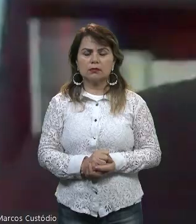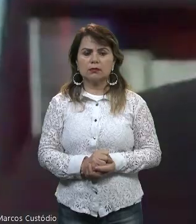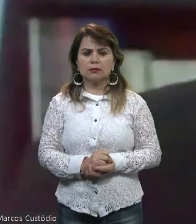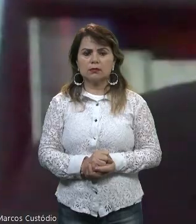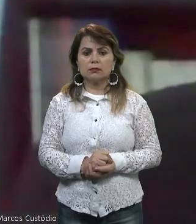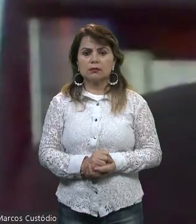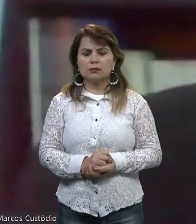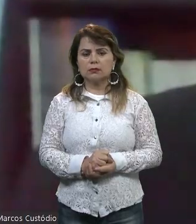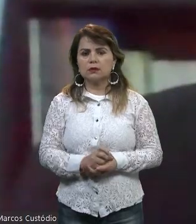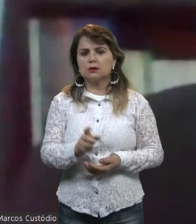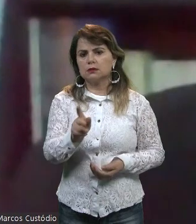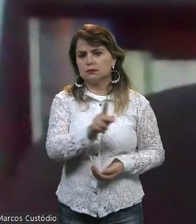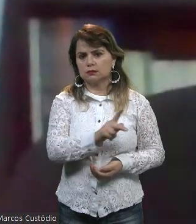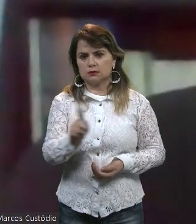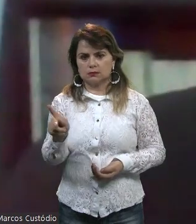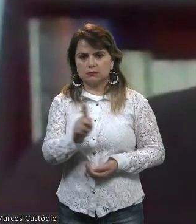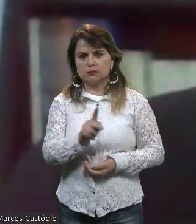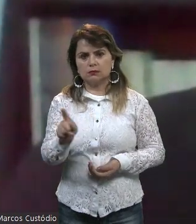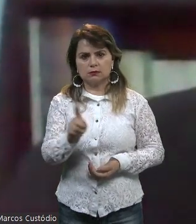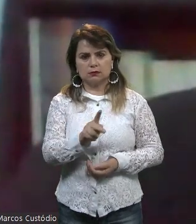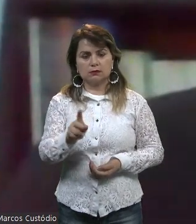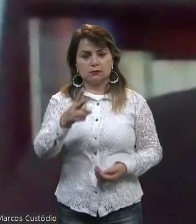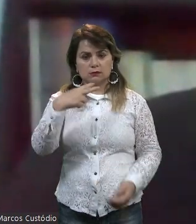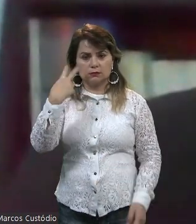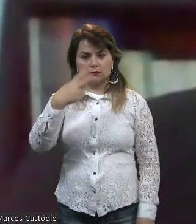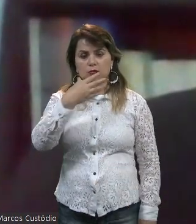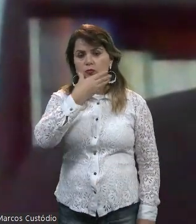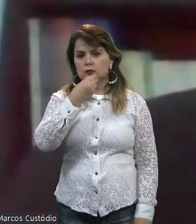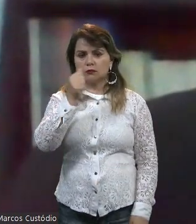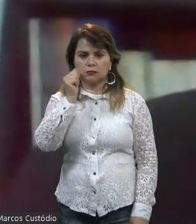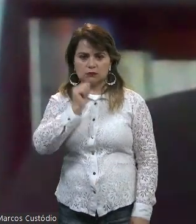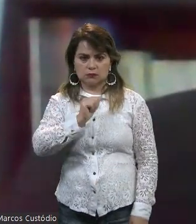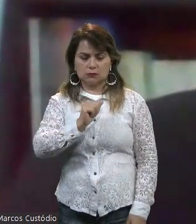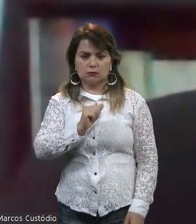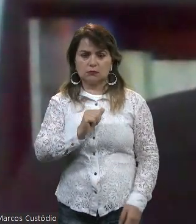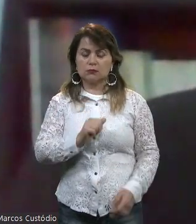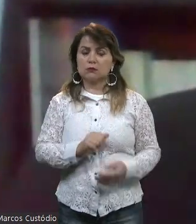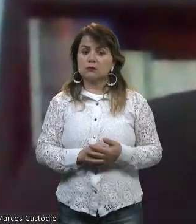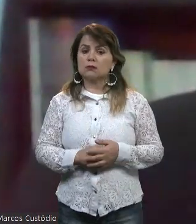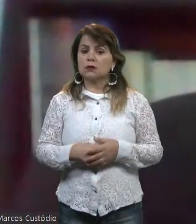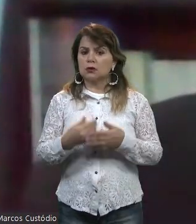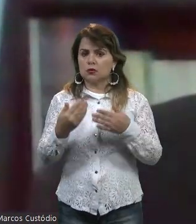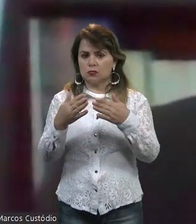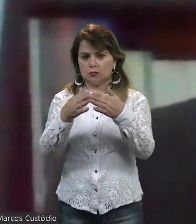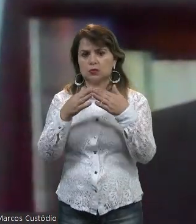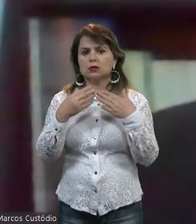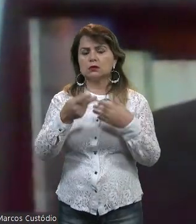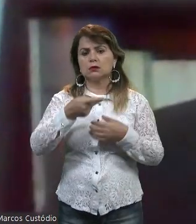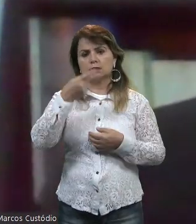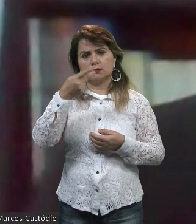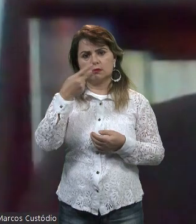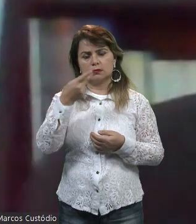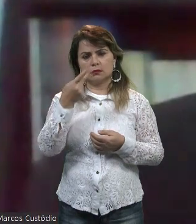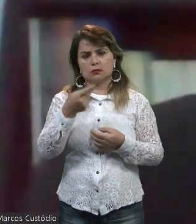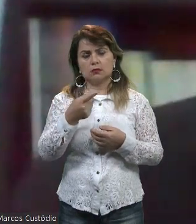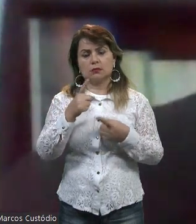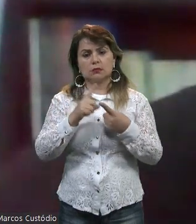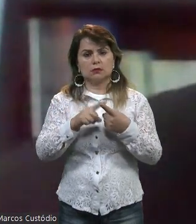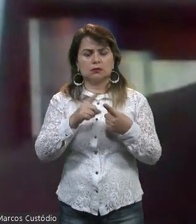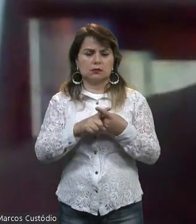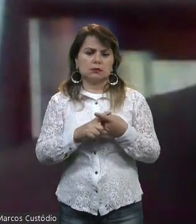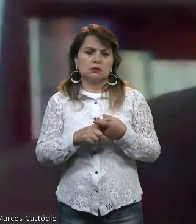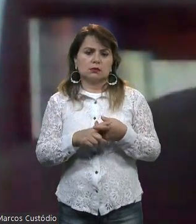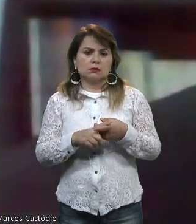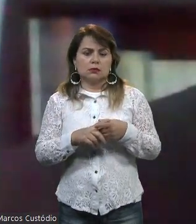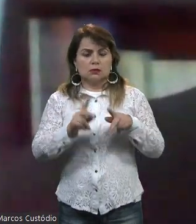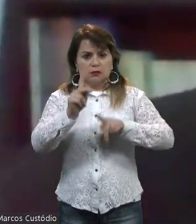Senhor presidente, senhora vereadora, senhores vereadores, eu passo essa questão de ordem e população que nos assiste, especialmente o servidor